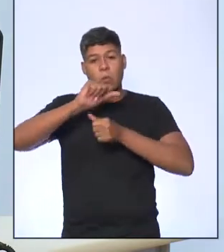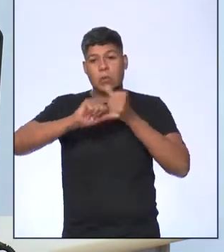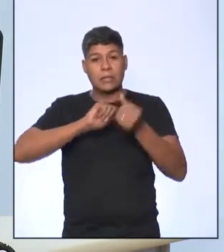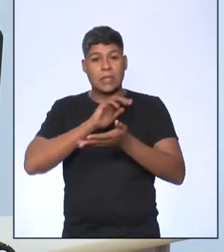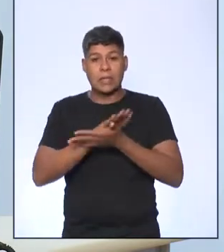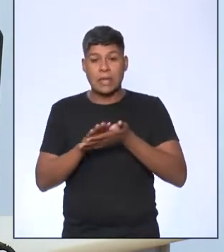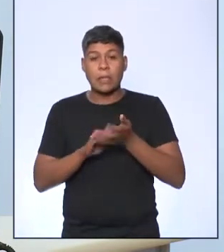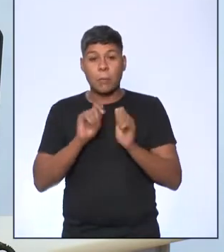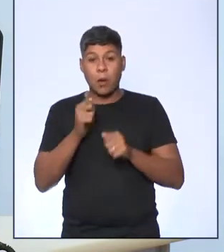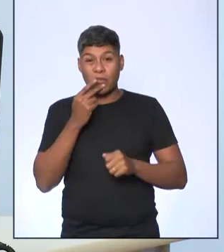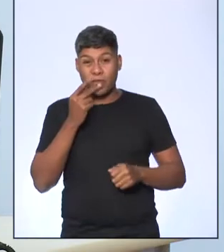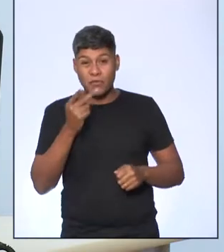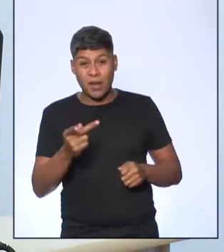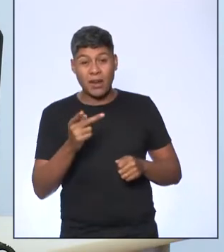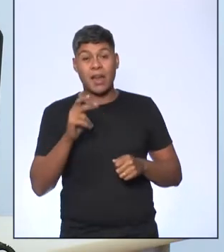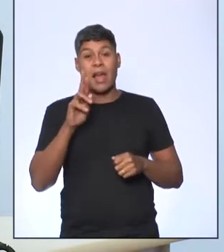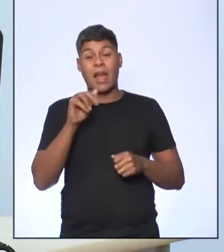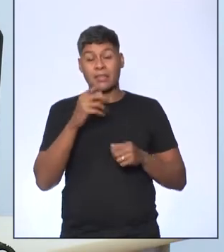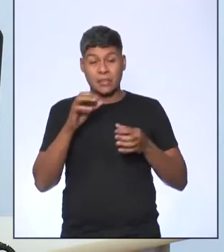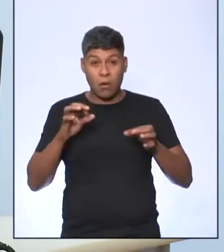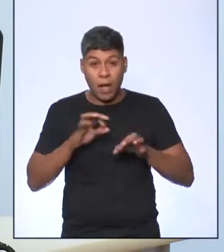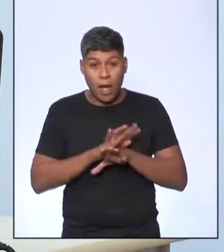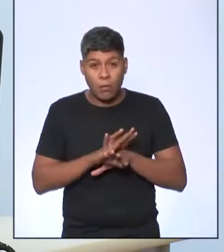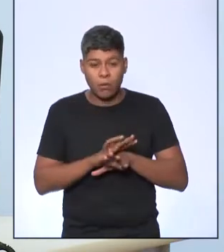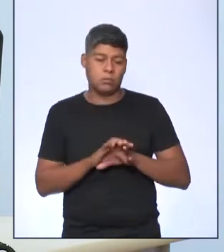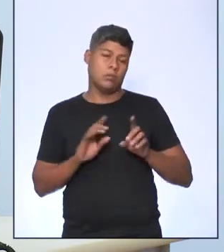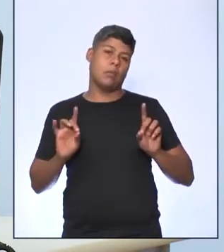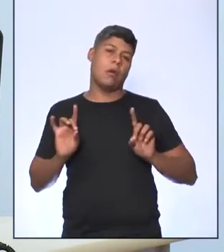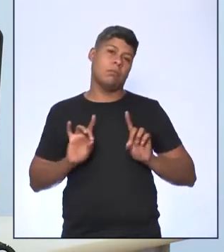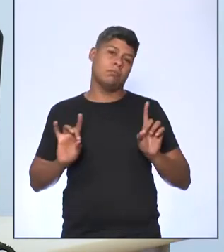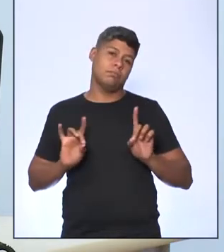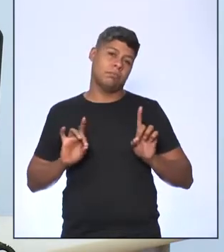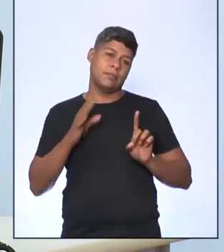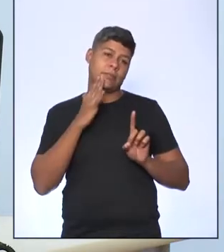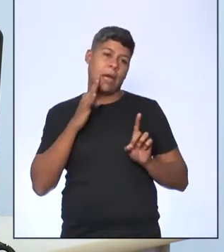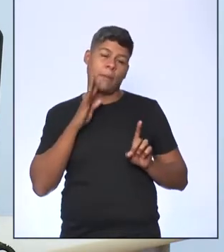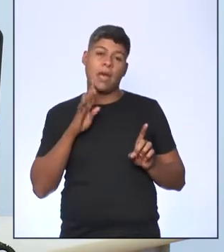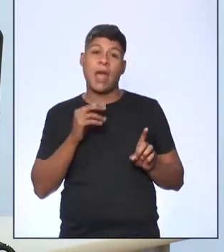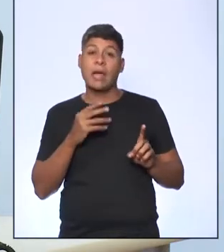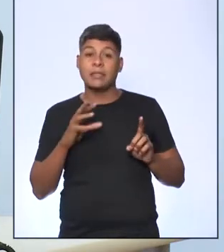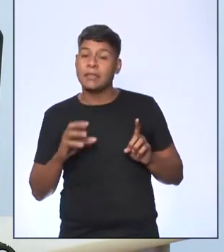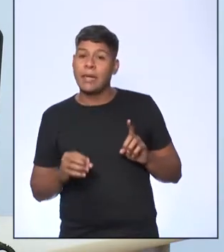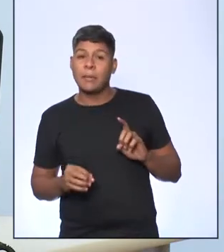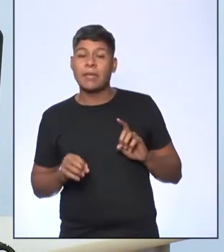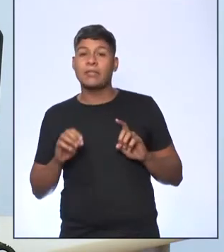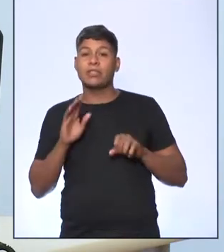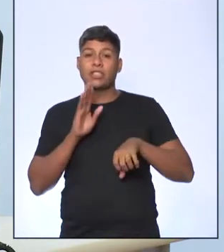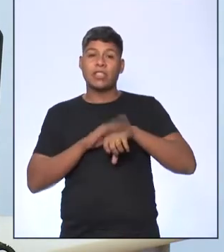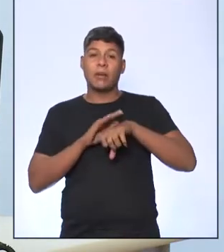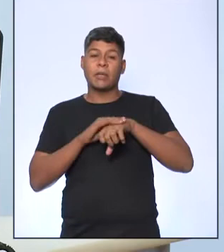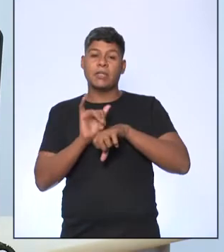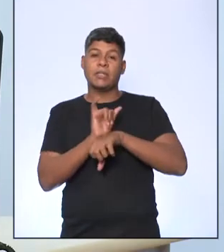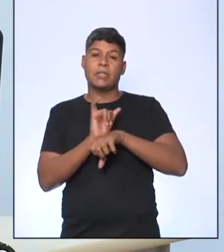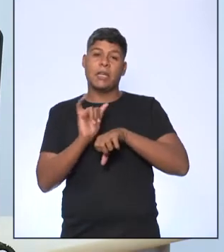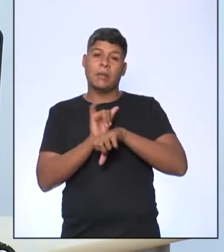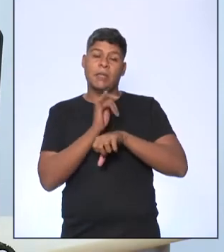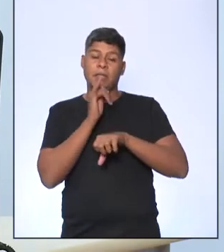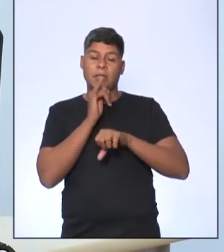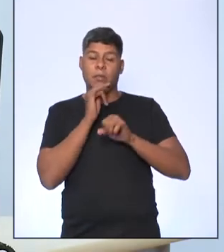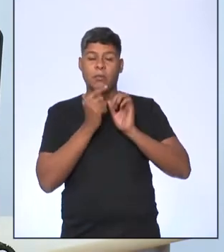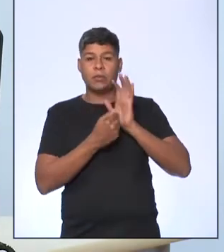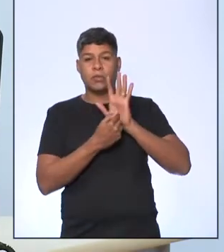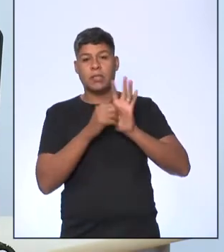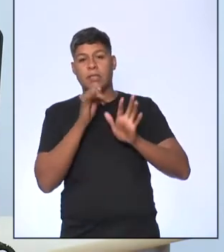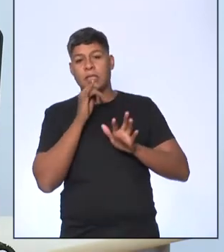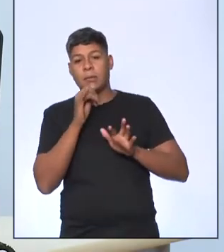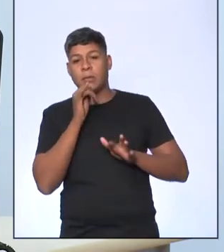eu posso falar que essa minha reação acabou? Não. Essa minha reação ela é dinâmica. Para exemplificar para vocês,